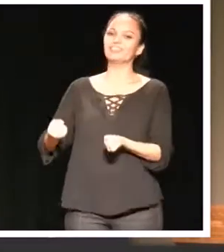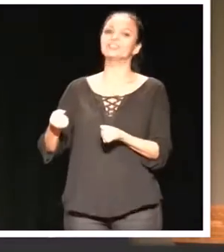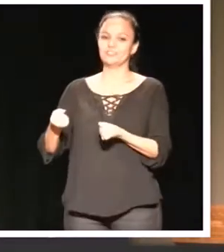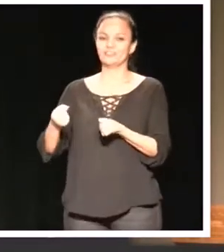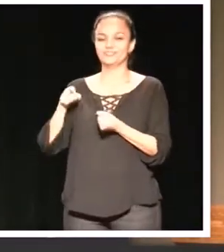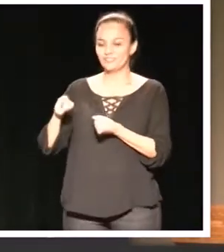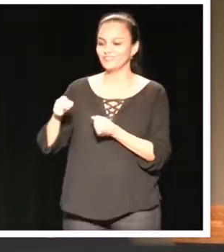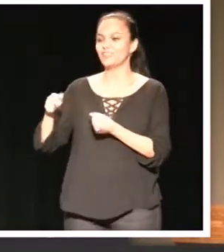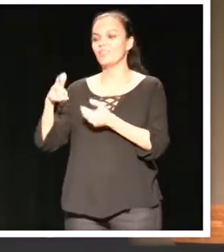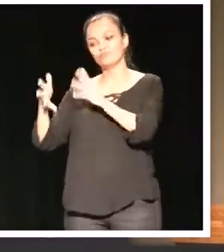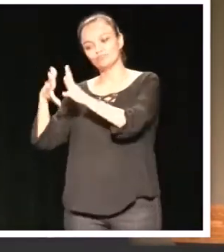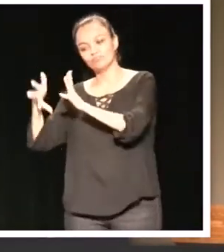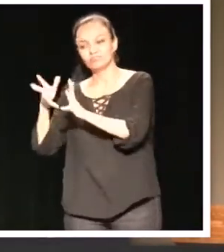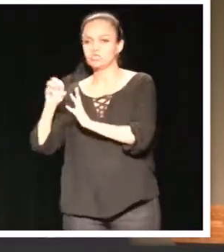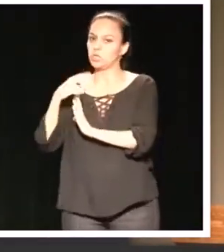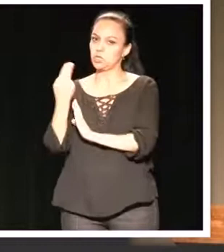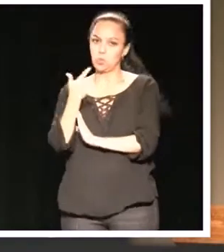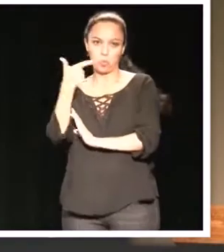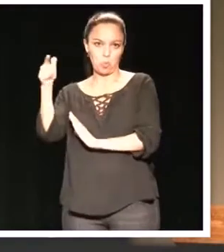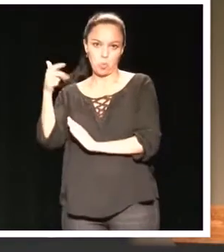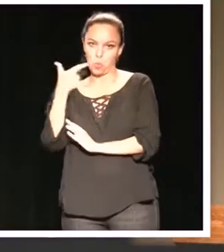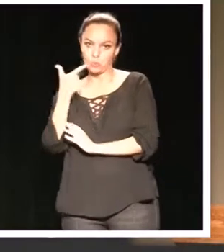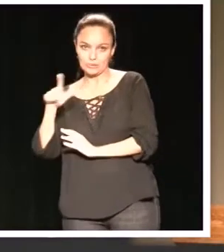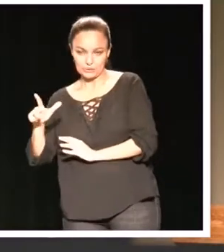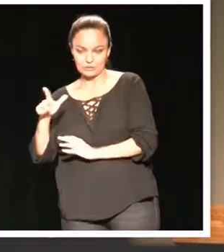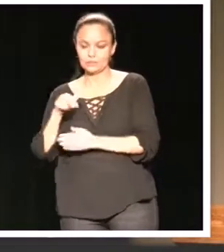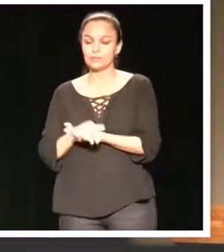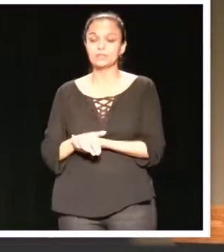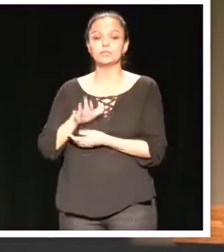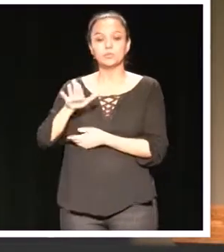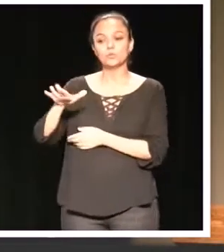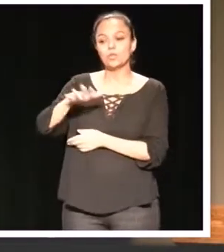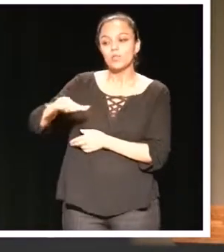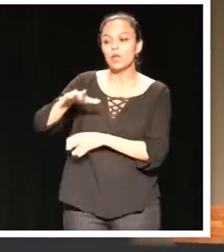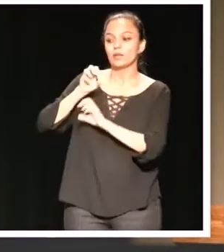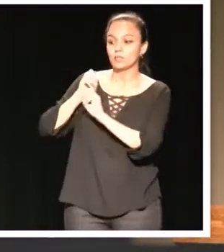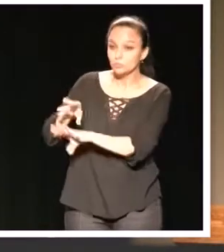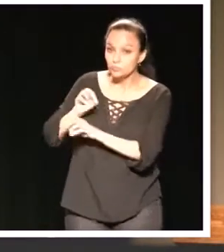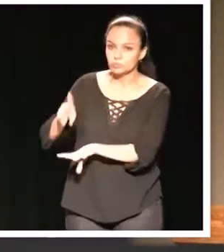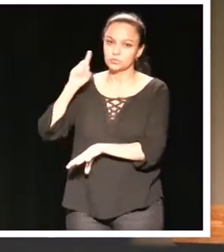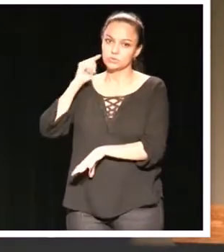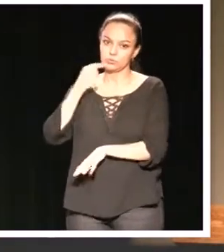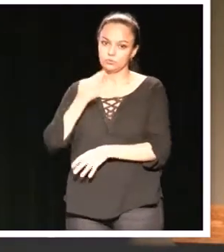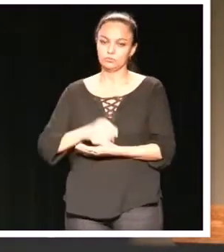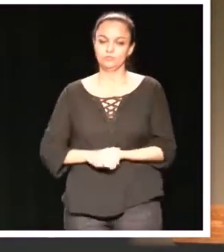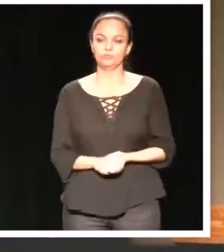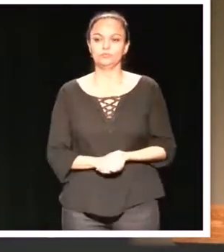à educação dos surdos, como sujeitos que têm direito à educação.